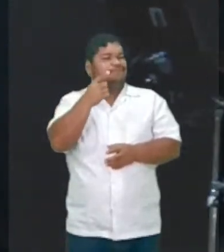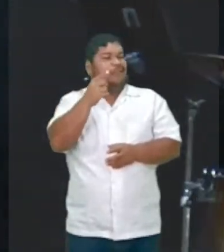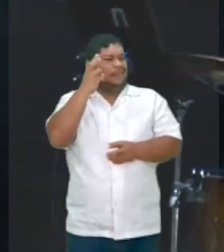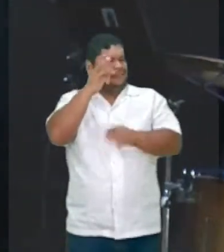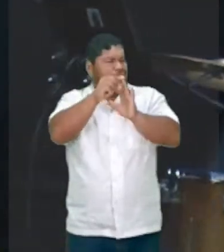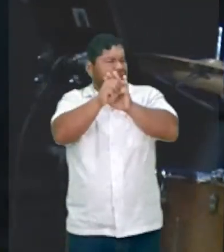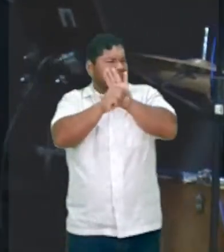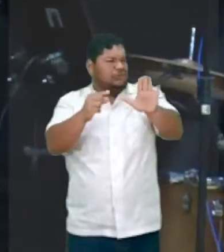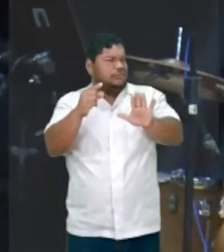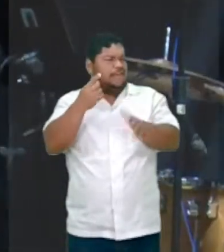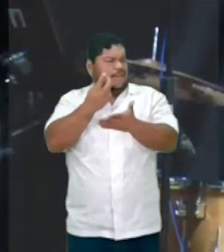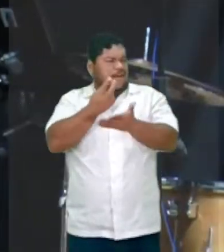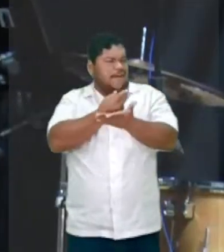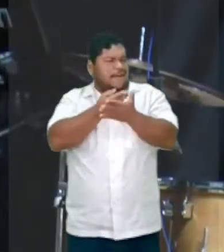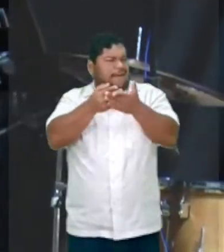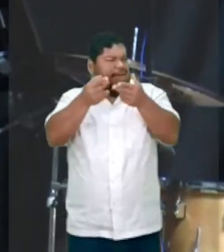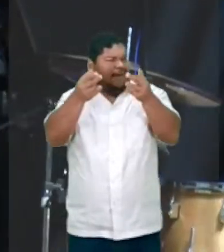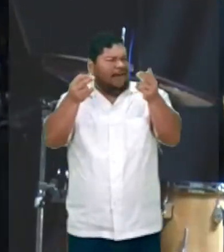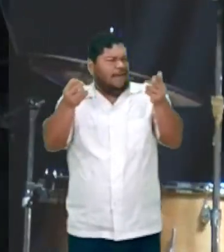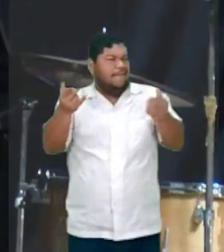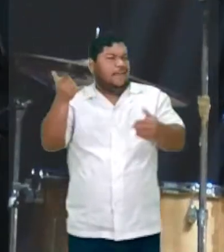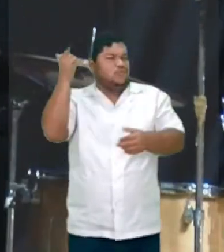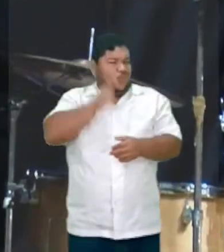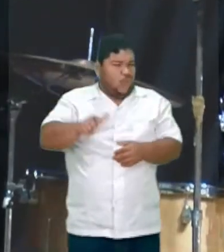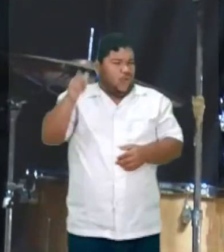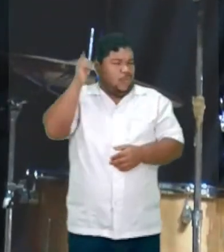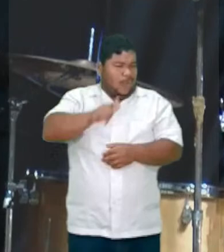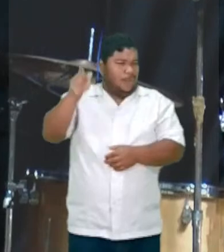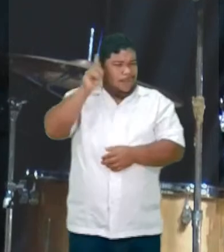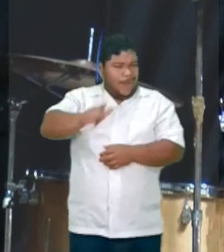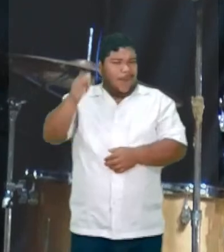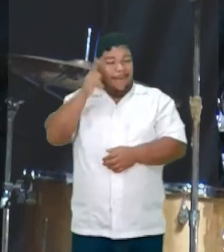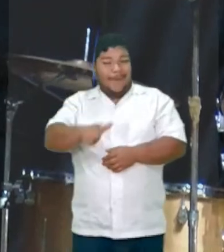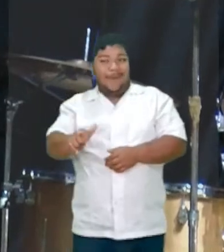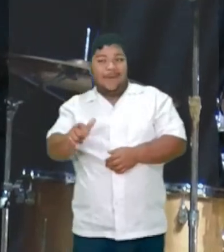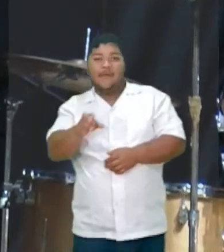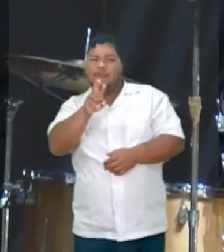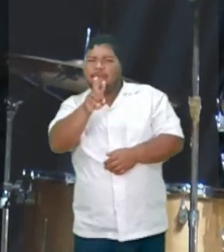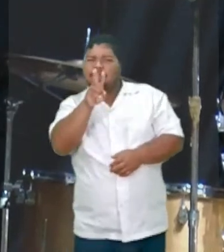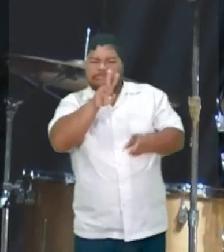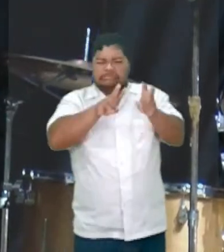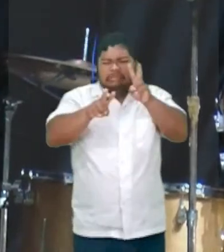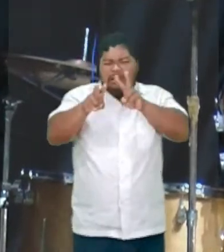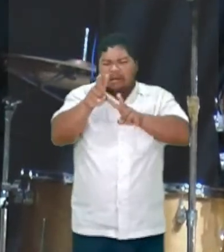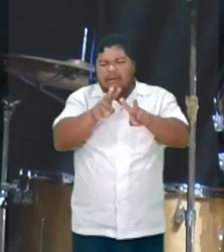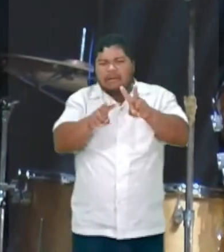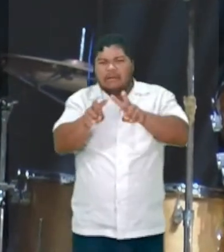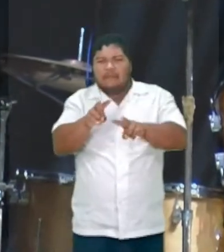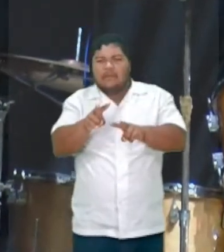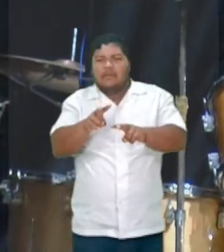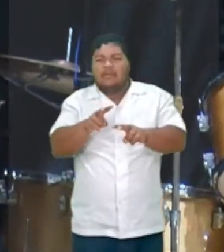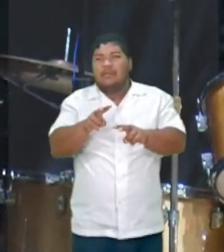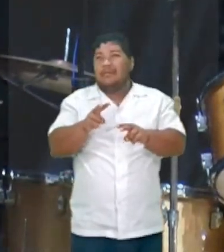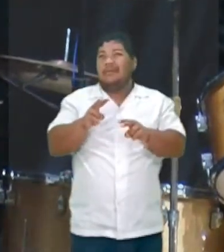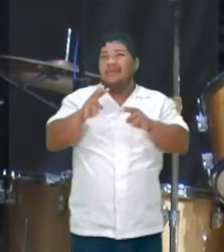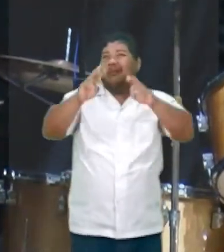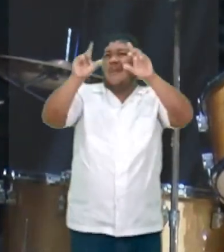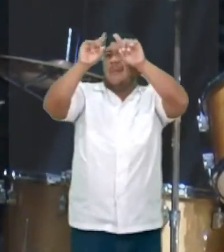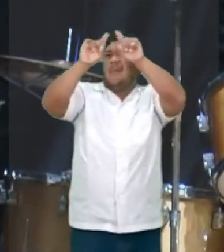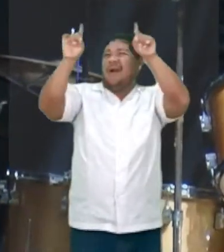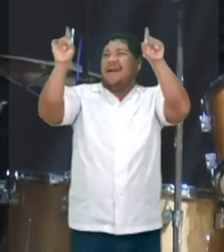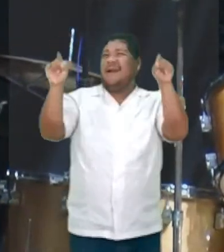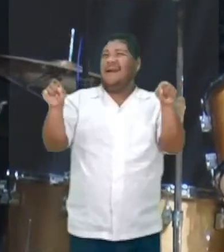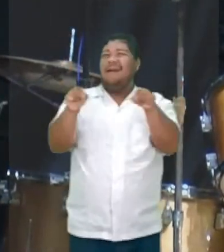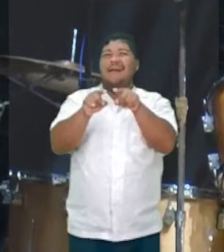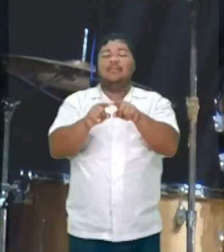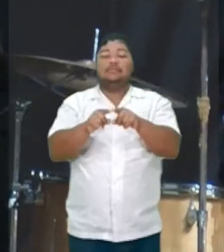várias vezes. Talvez você já tenha até mesmo olhado esse versículo em algum quadro decorativo,